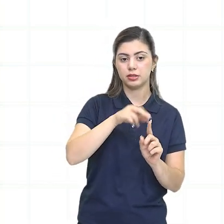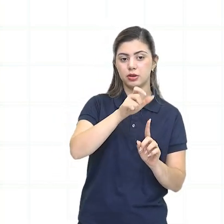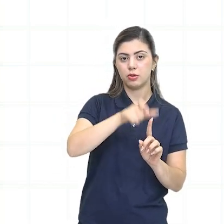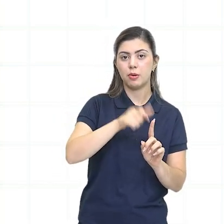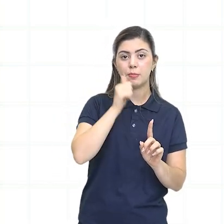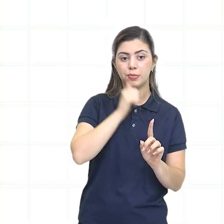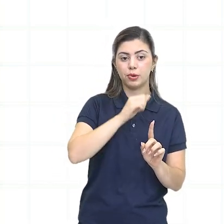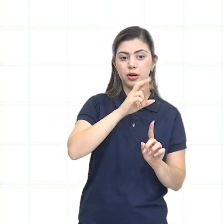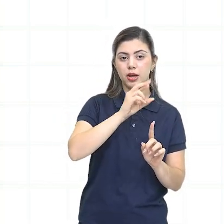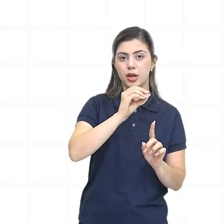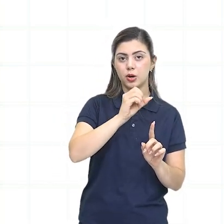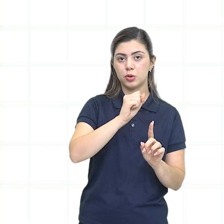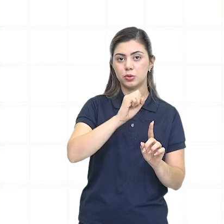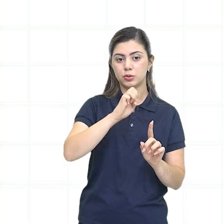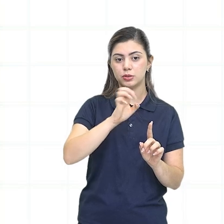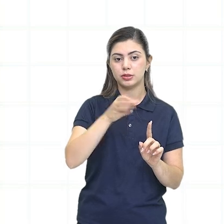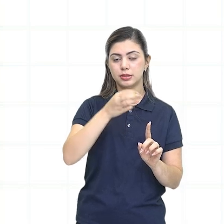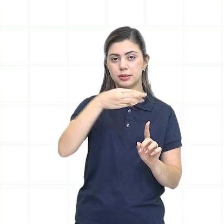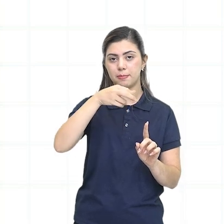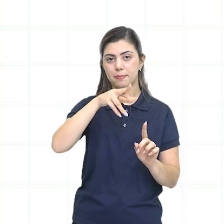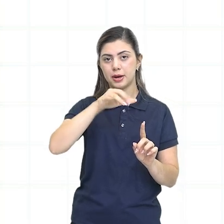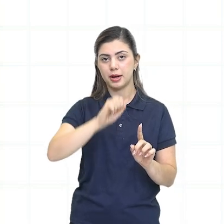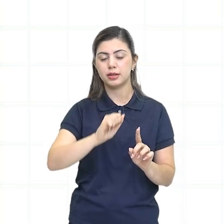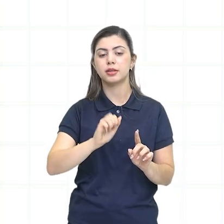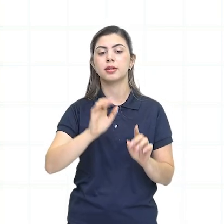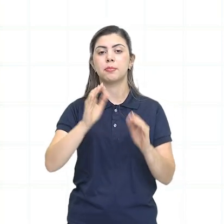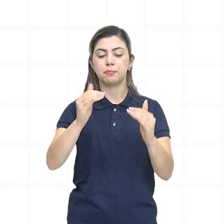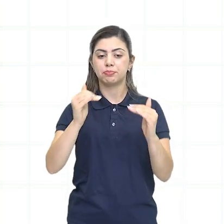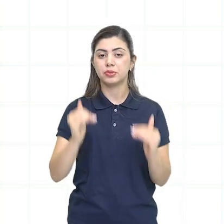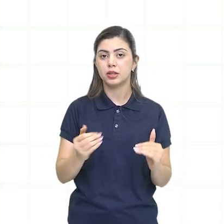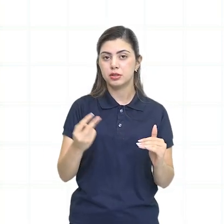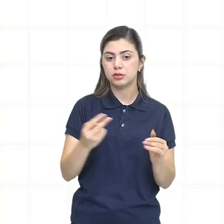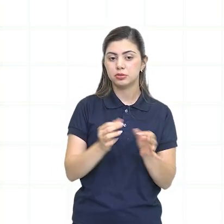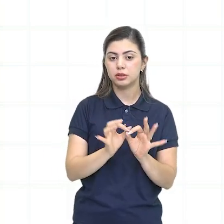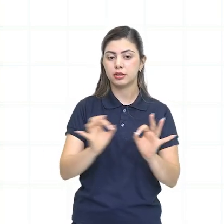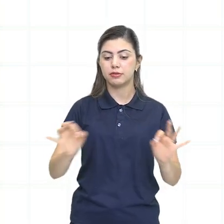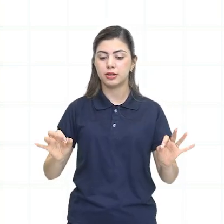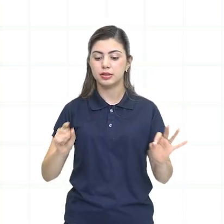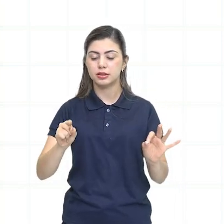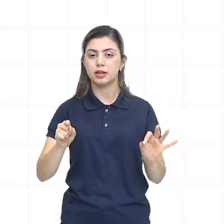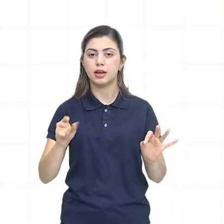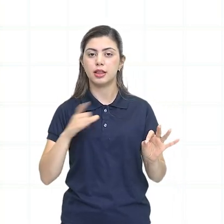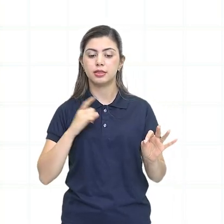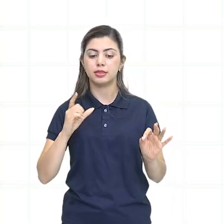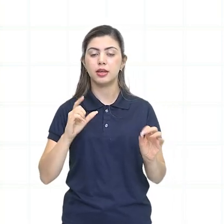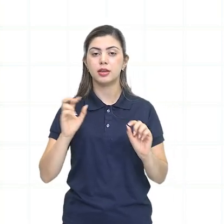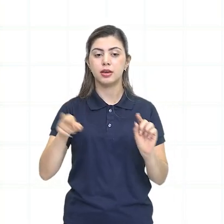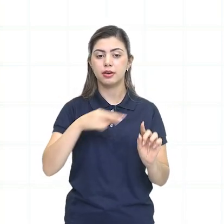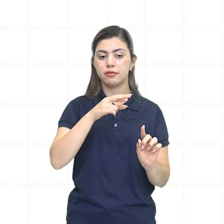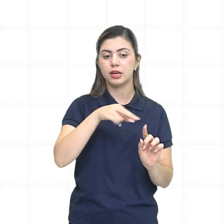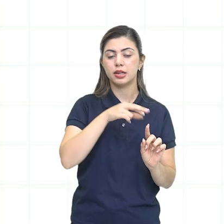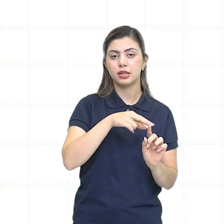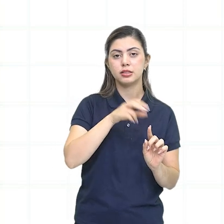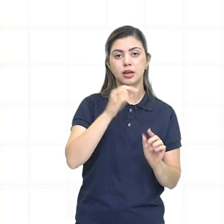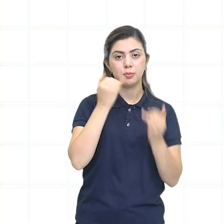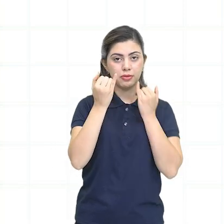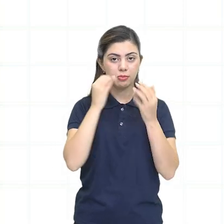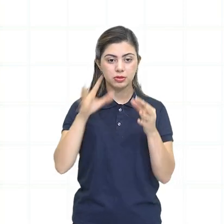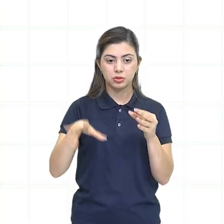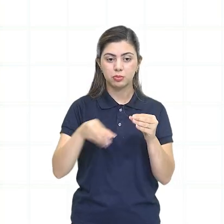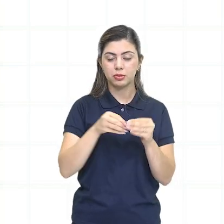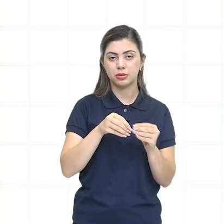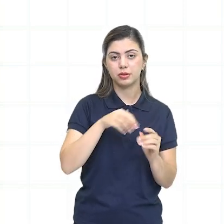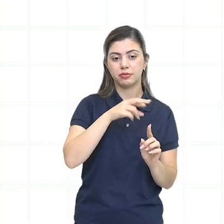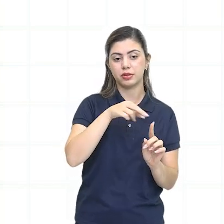sobre ela. E da segunda, é uma informação a mais sobre Marquinhos. Mas